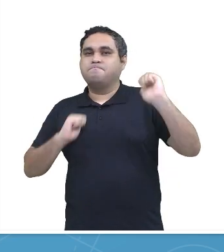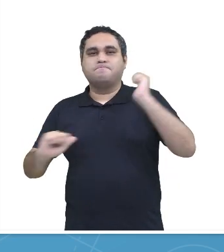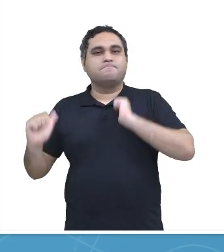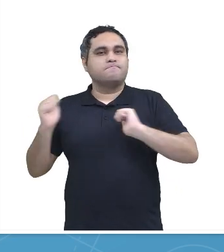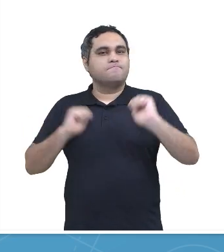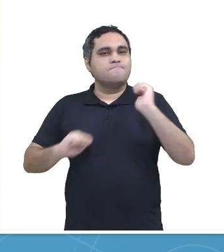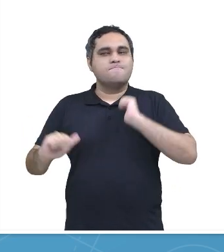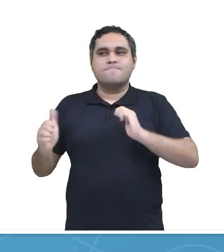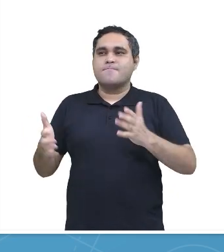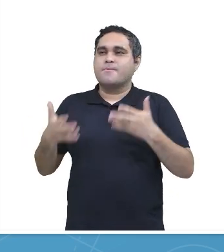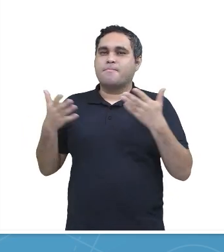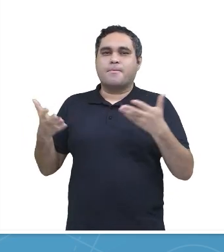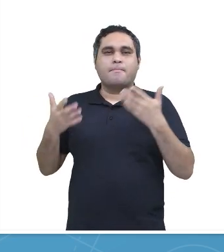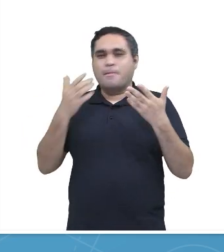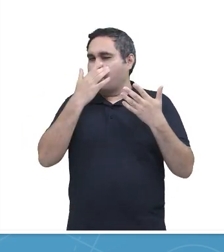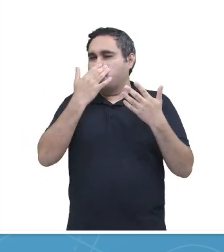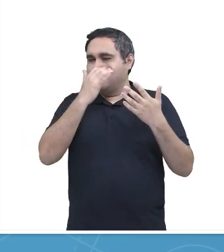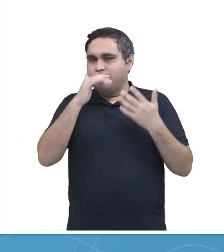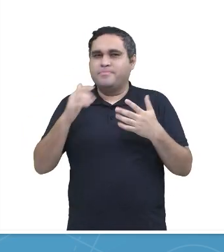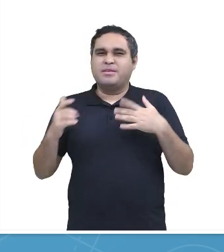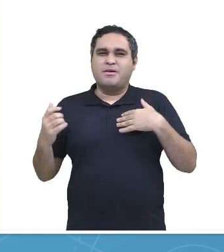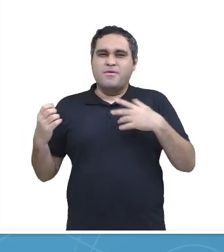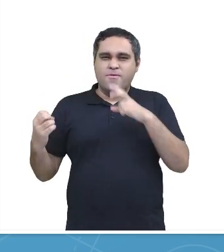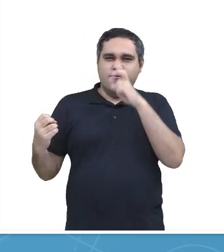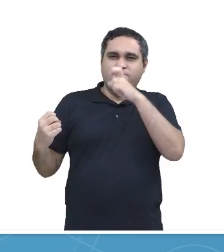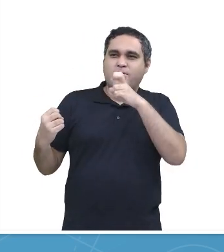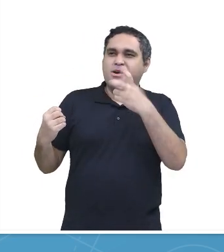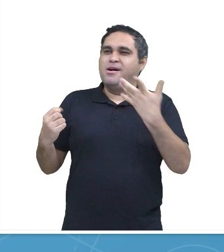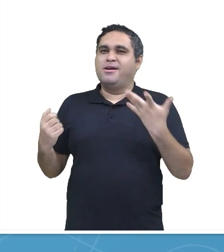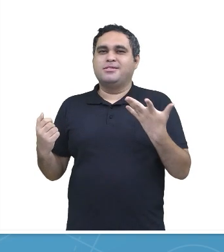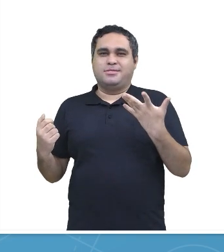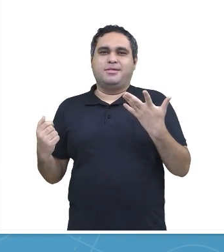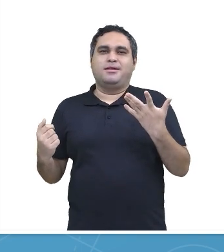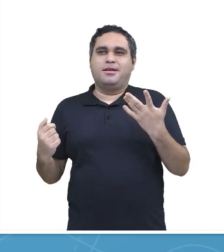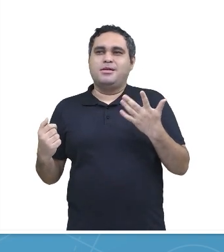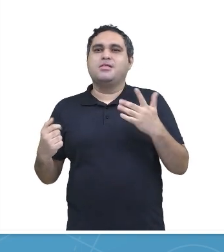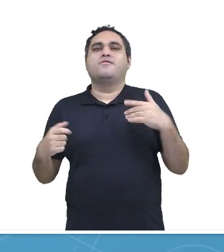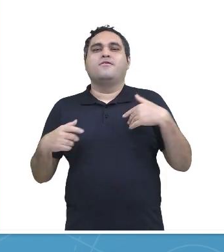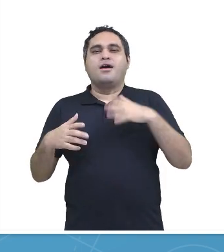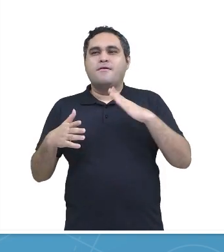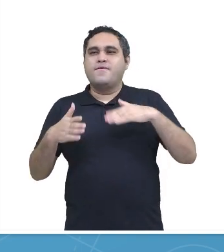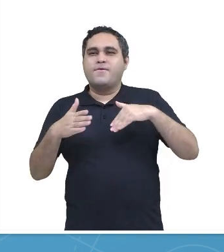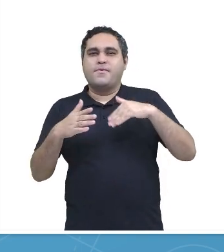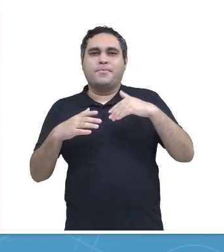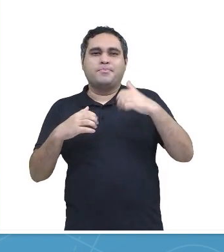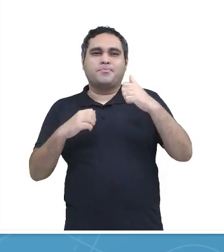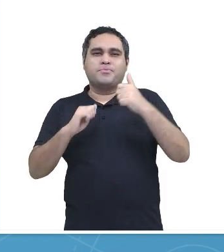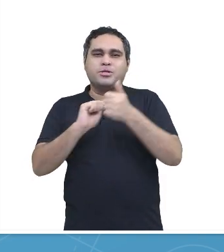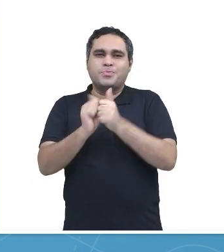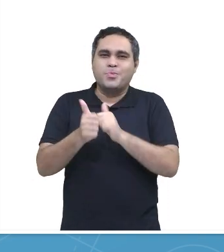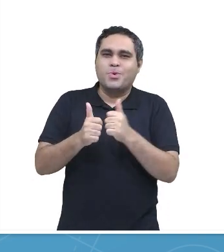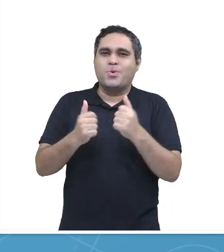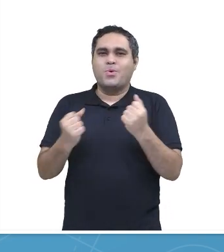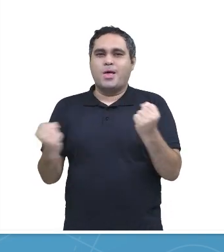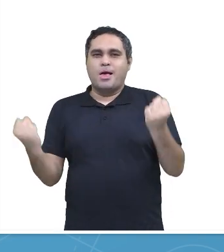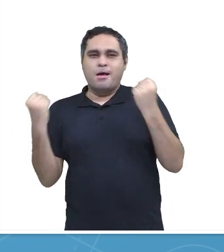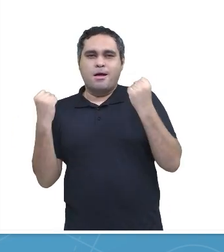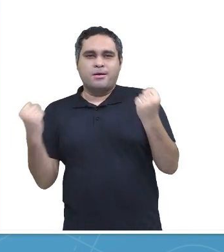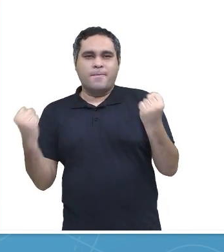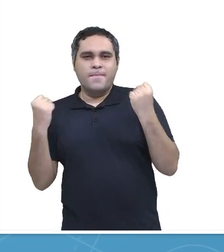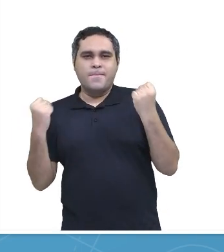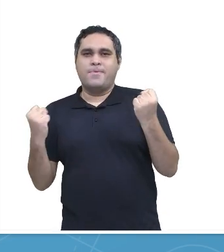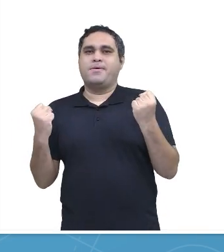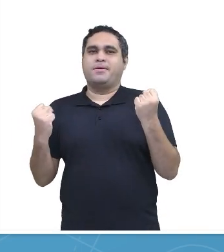a potencialidade do seu corpo, então se insere mais em esportes, em academia, e aí se tornam mais